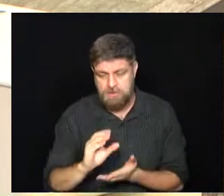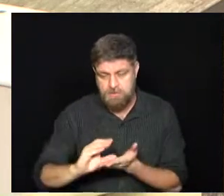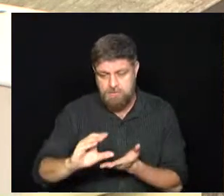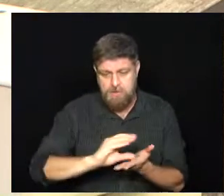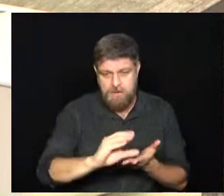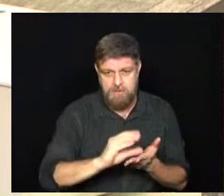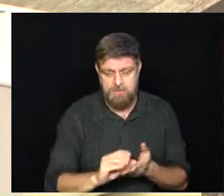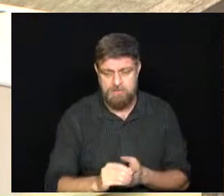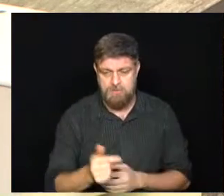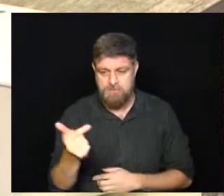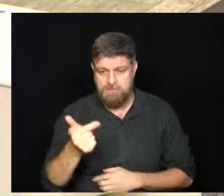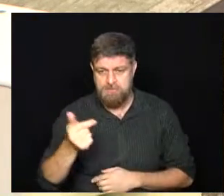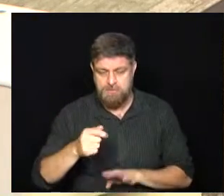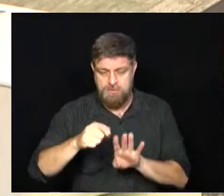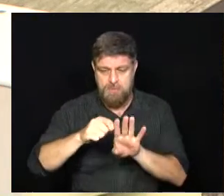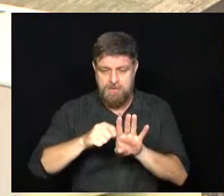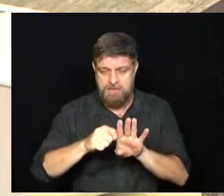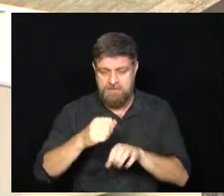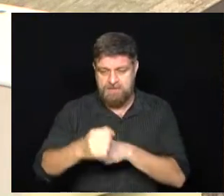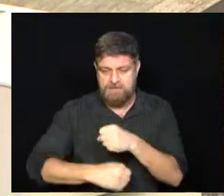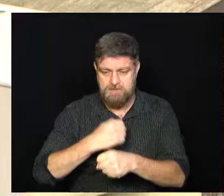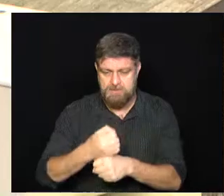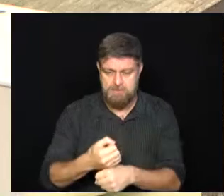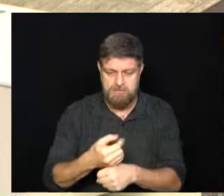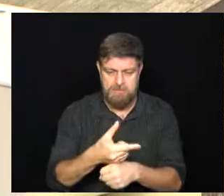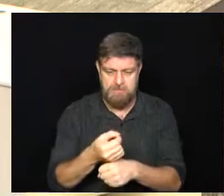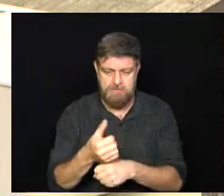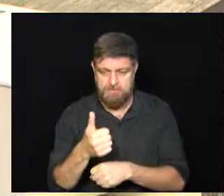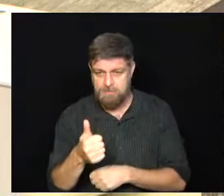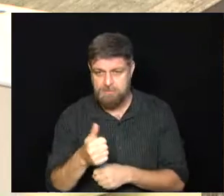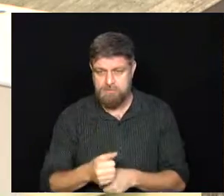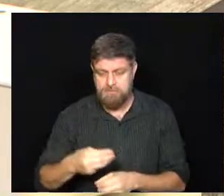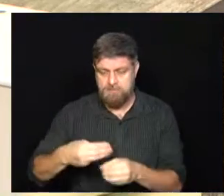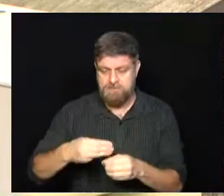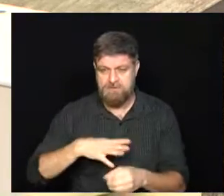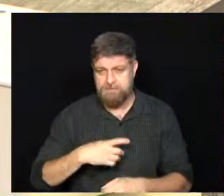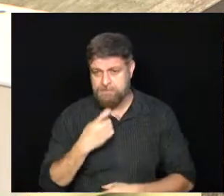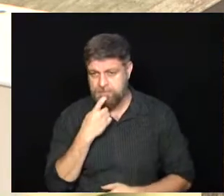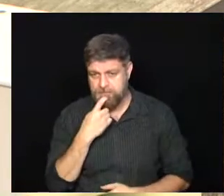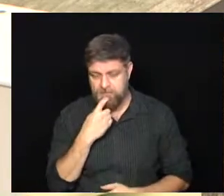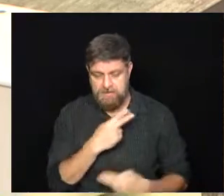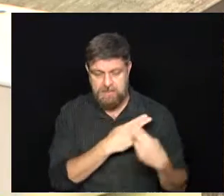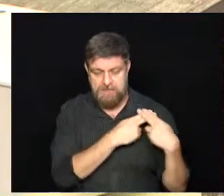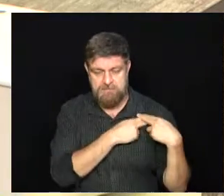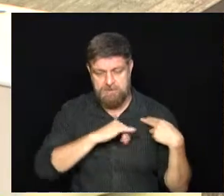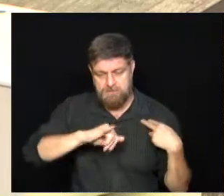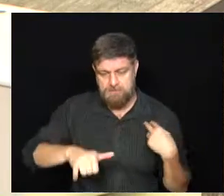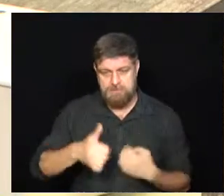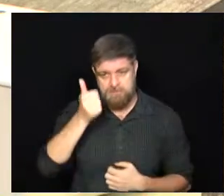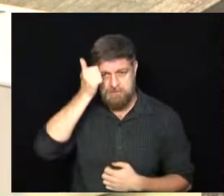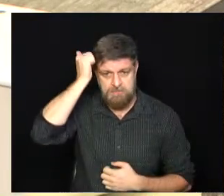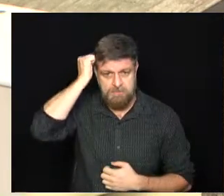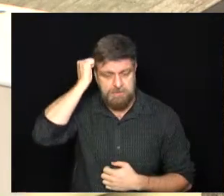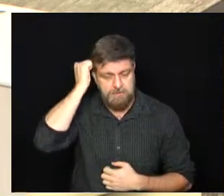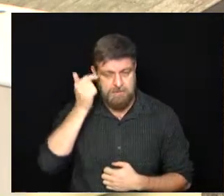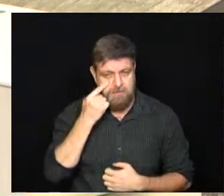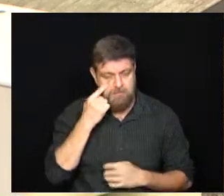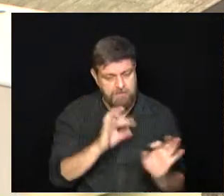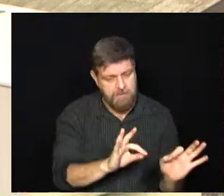de 2021 do município. A presidência é do vereador Juscelino da Barbarense, então vamos